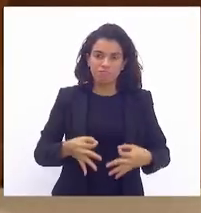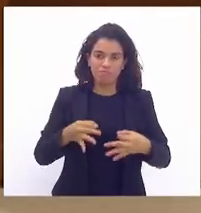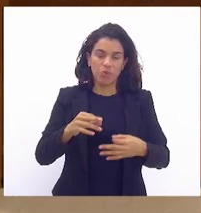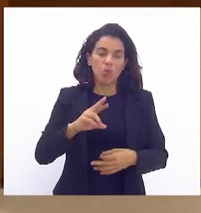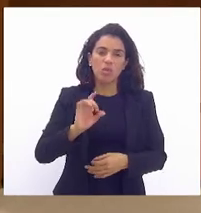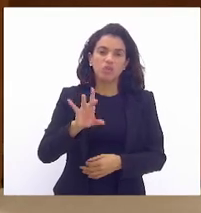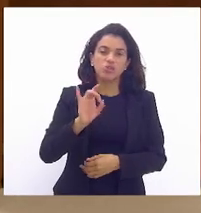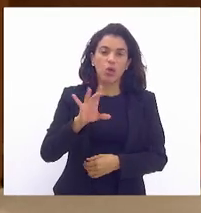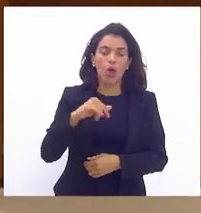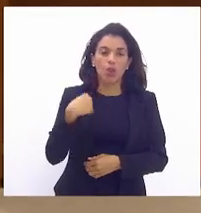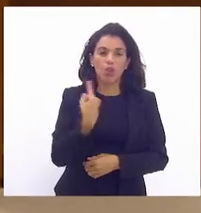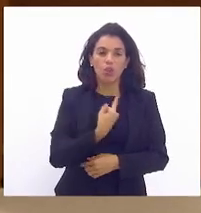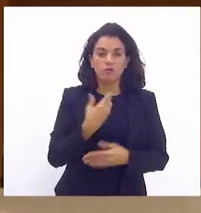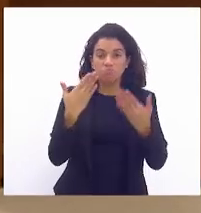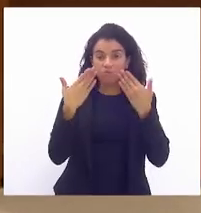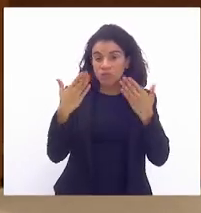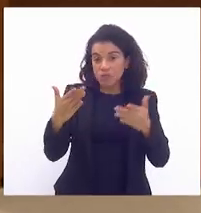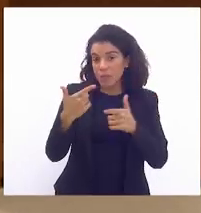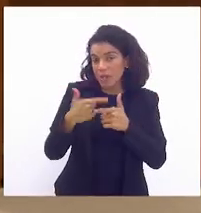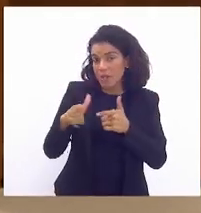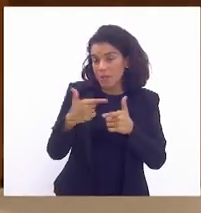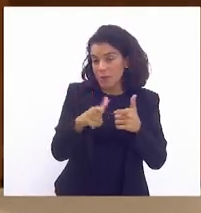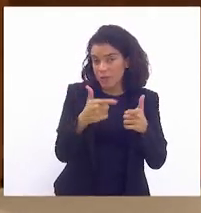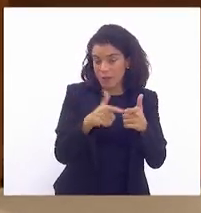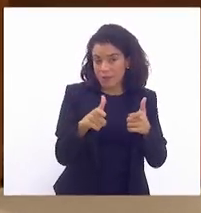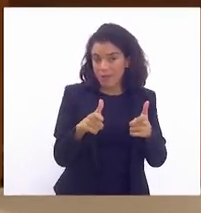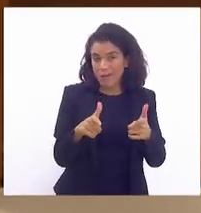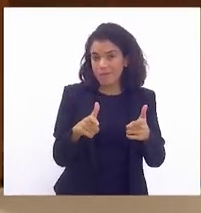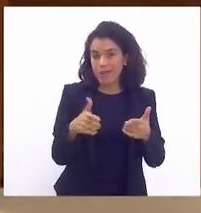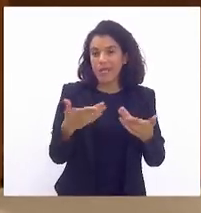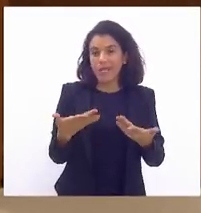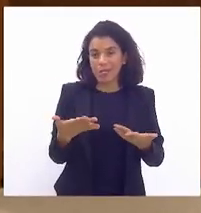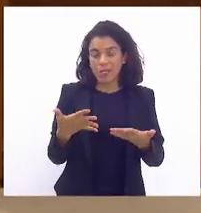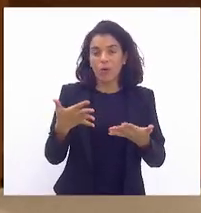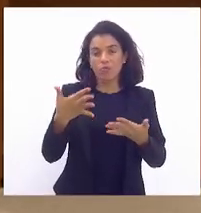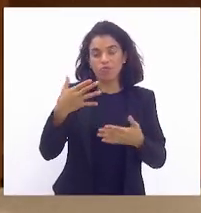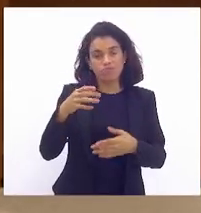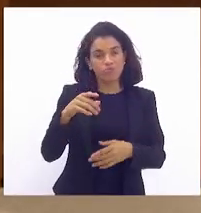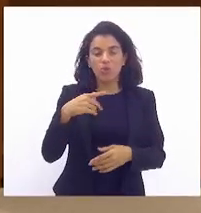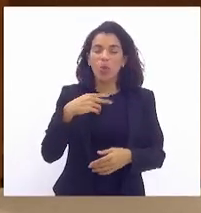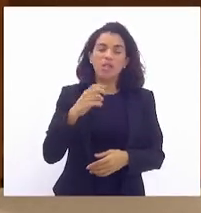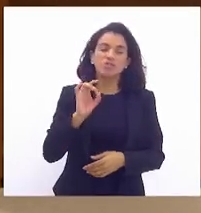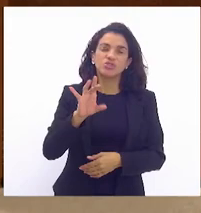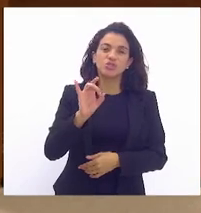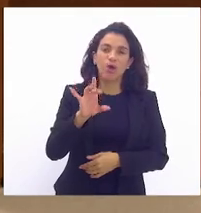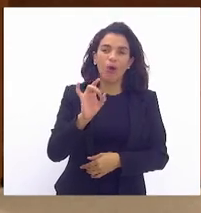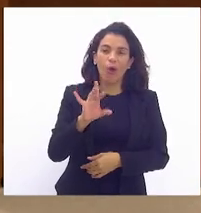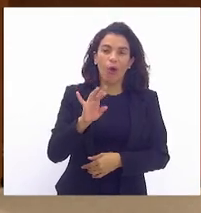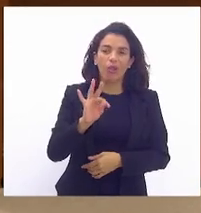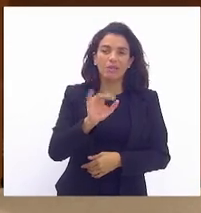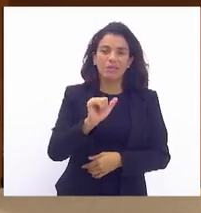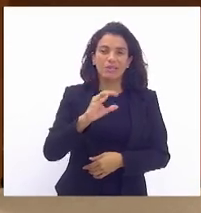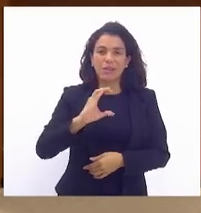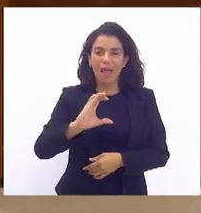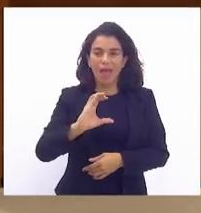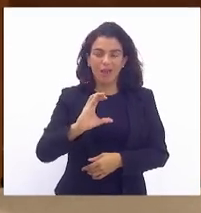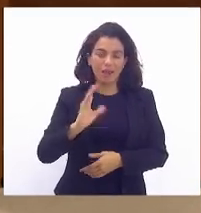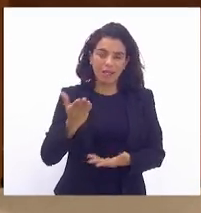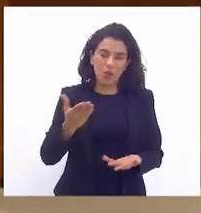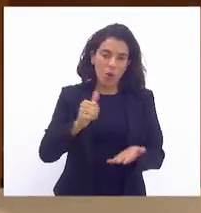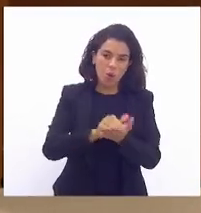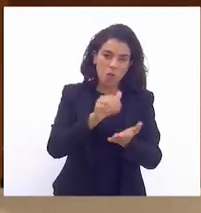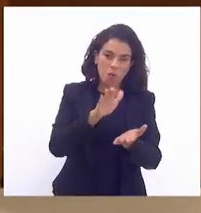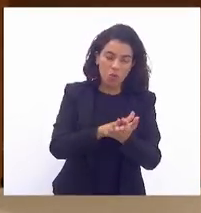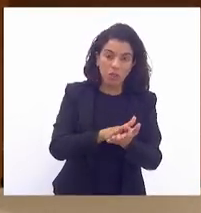nós mostrarmos o problema. Então, concretamente, não basta ataque, não basta multa.